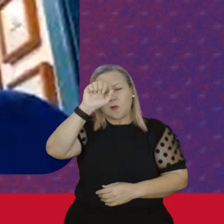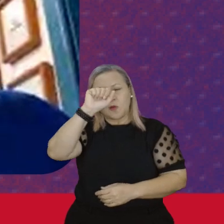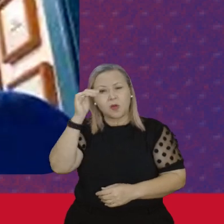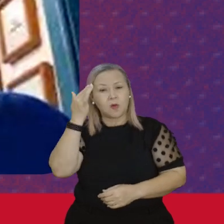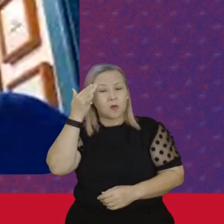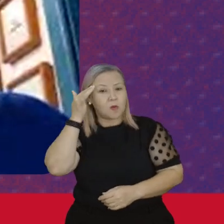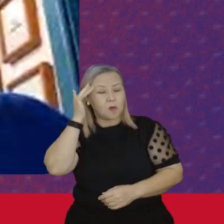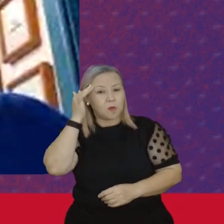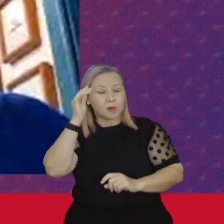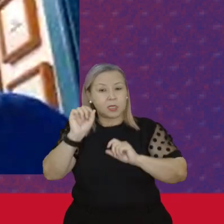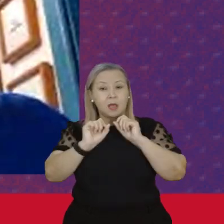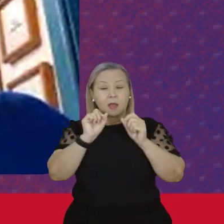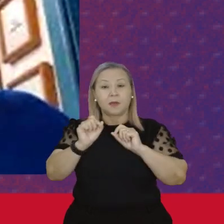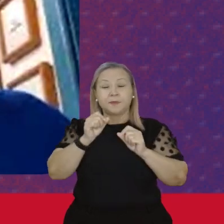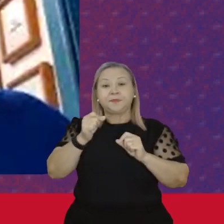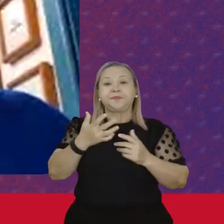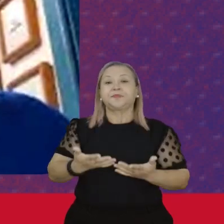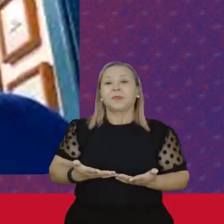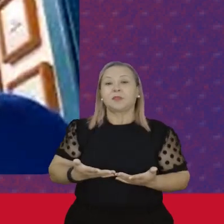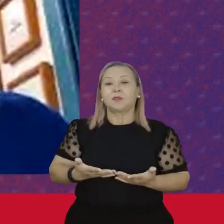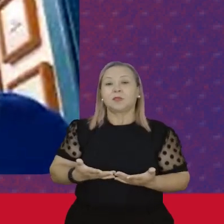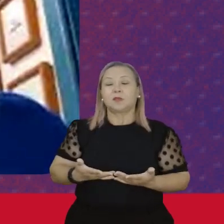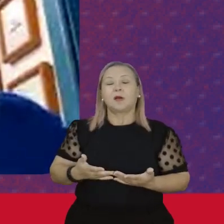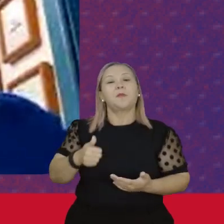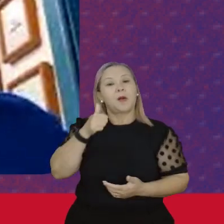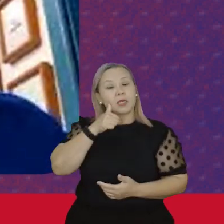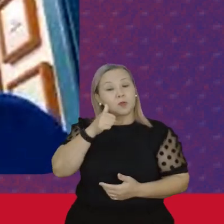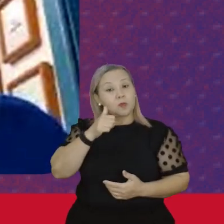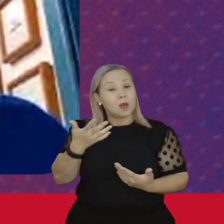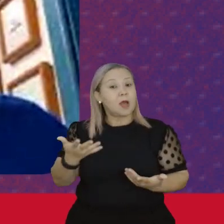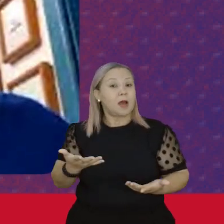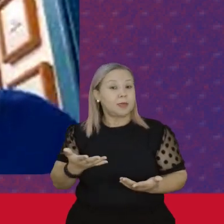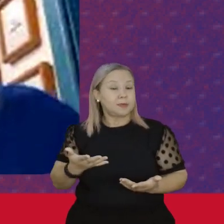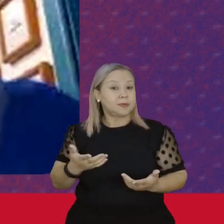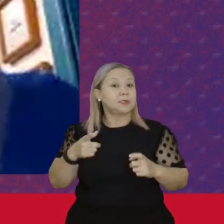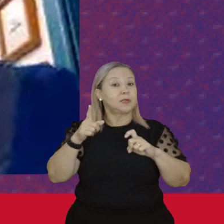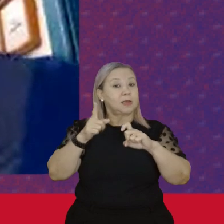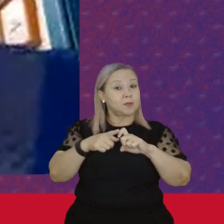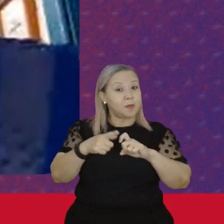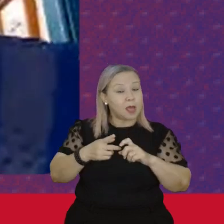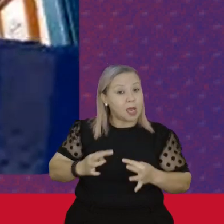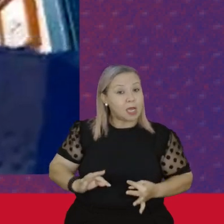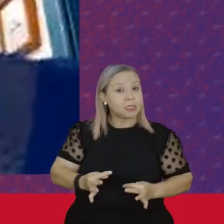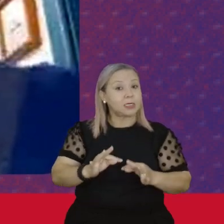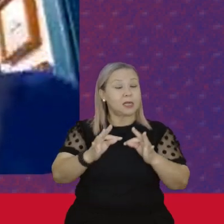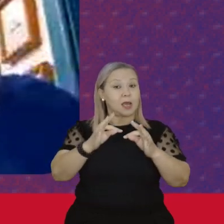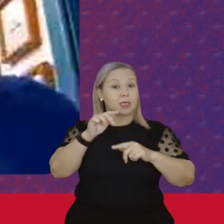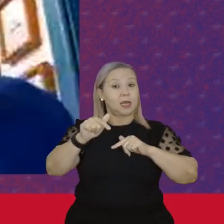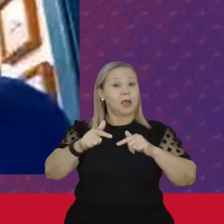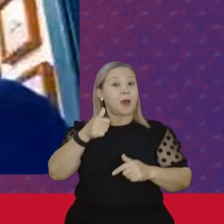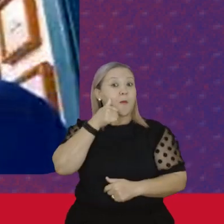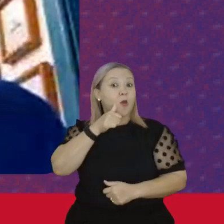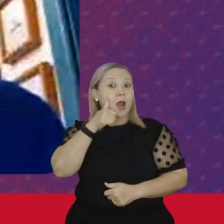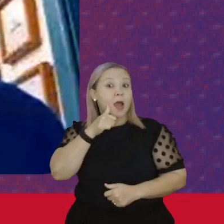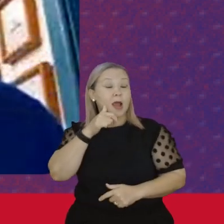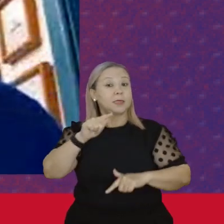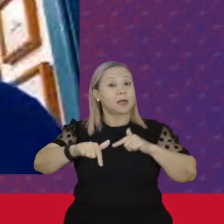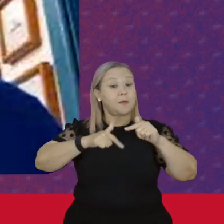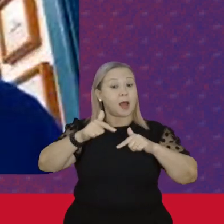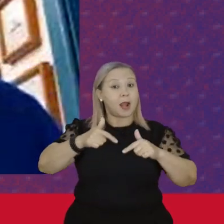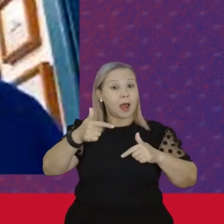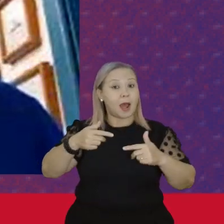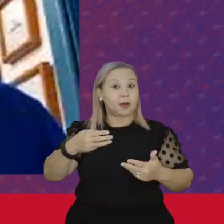os nossos feminismos, e isso foi graças a médicas, técnicas que trabalhavam no Ministério da Saúde e